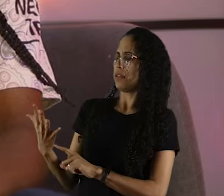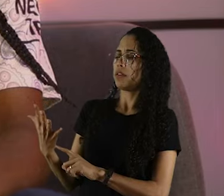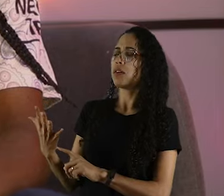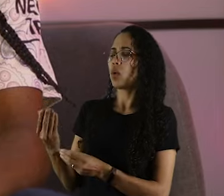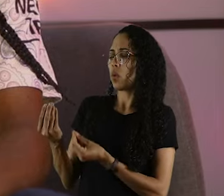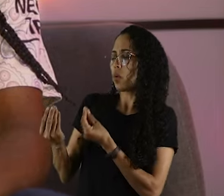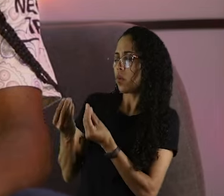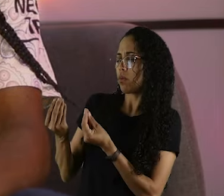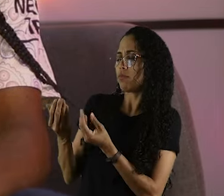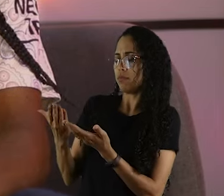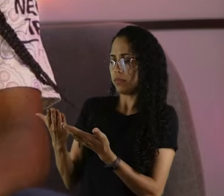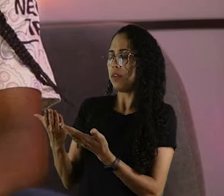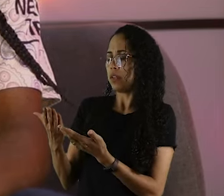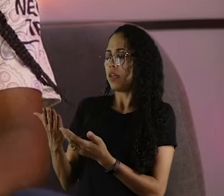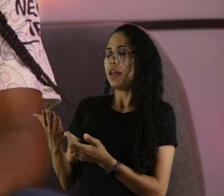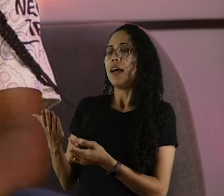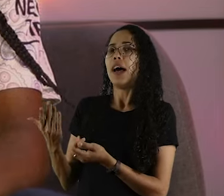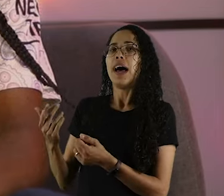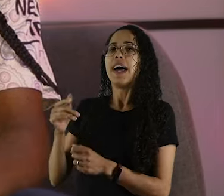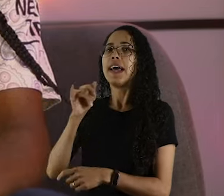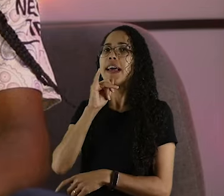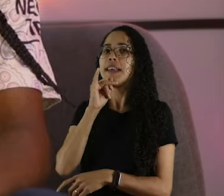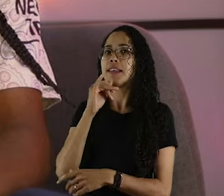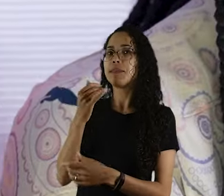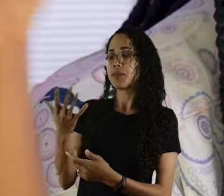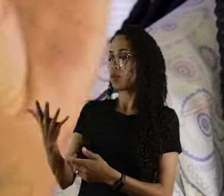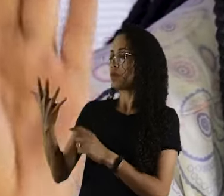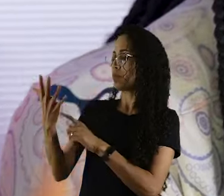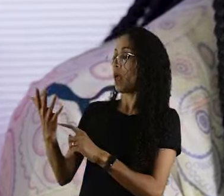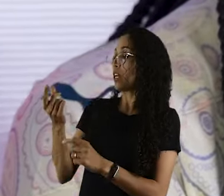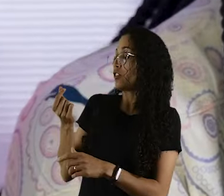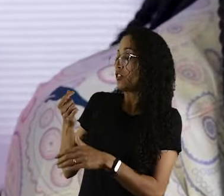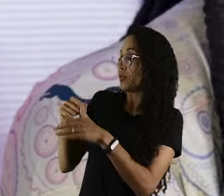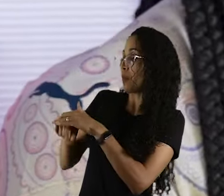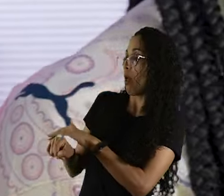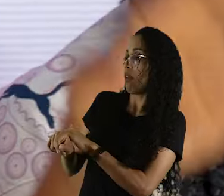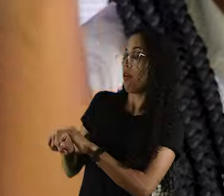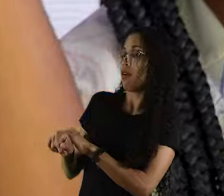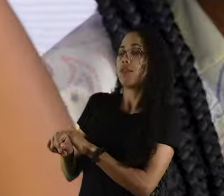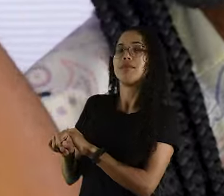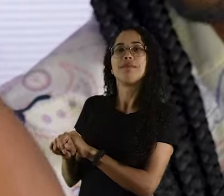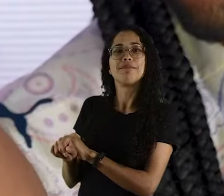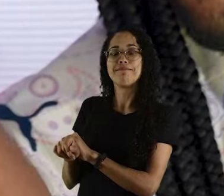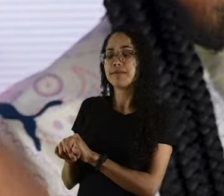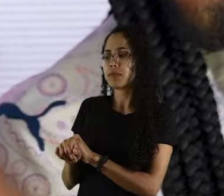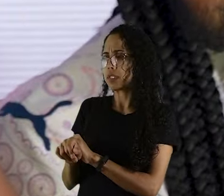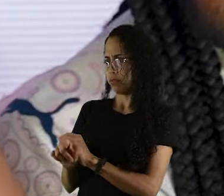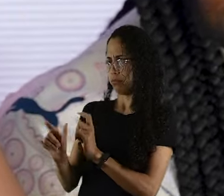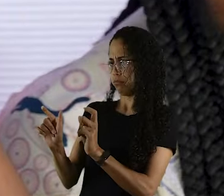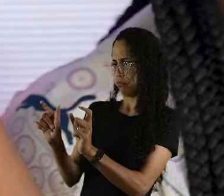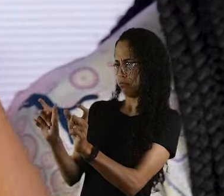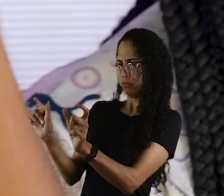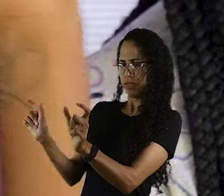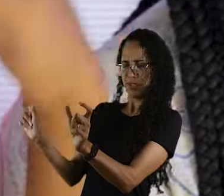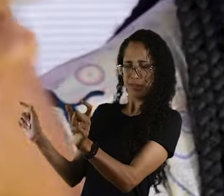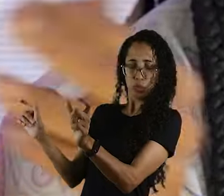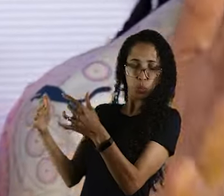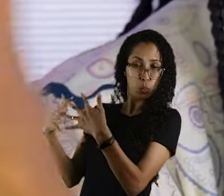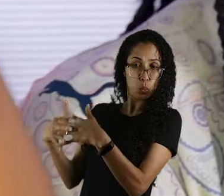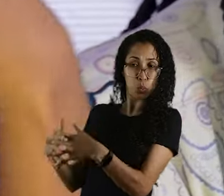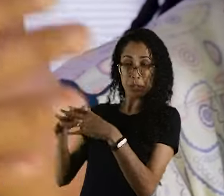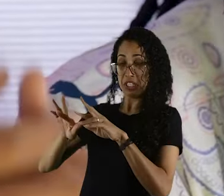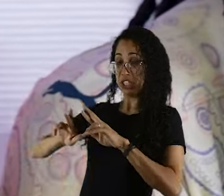a primeira parte foi como eles me disseram. Nome, só os dados. Botei meu dinheirinho lá. Quando eu cheguei lá, cada nome diferente, que eu não sabia